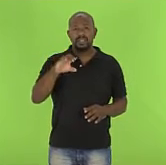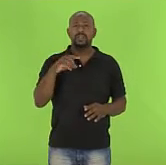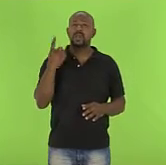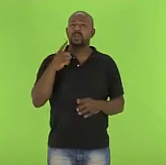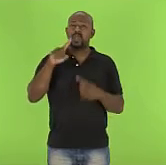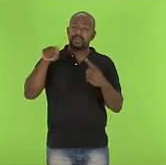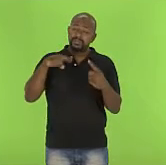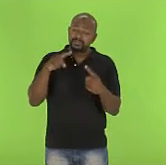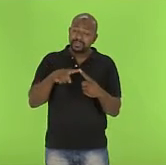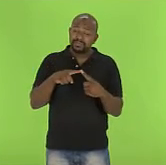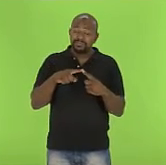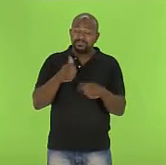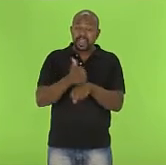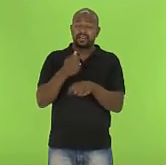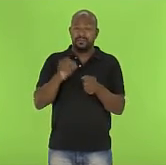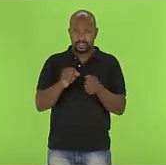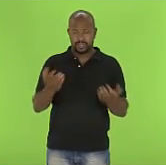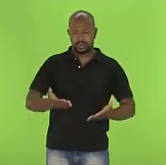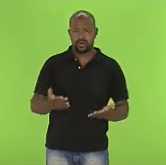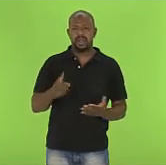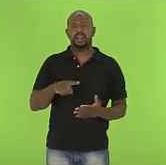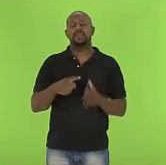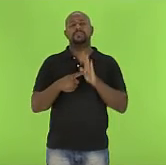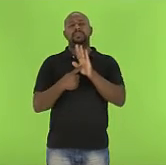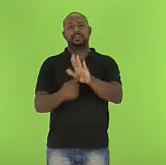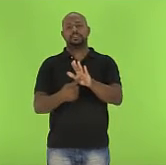que o nosso objetivo maior em fazer agora é